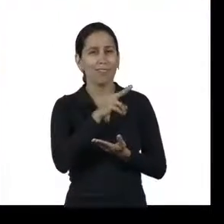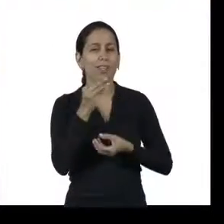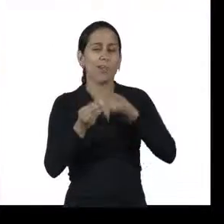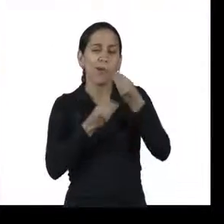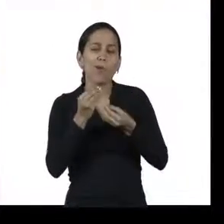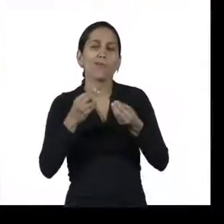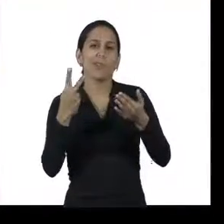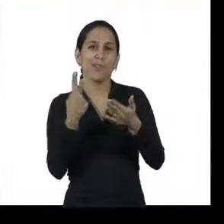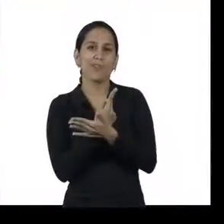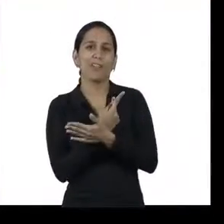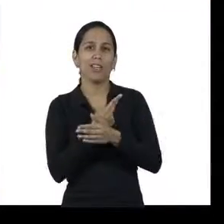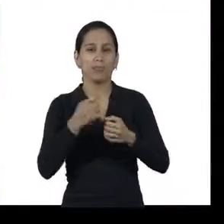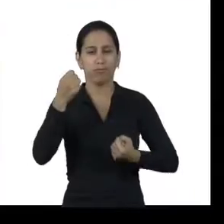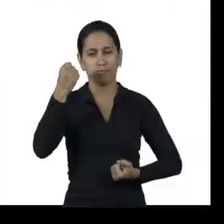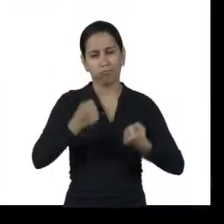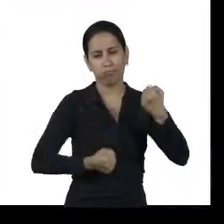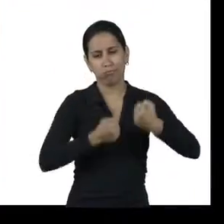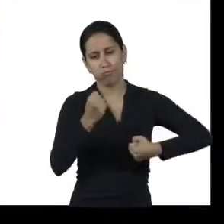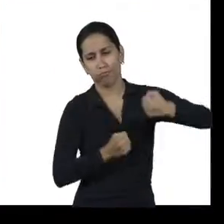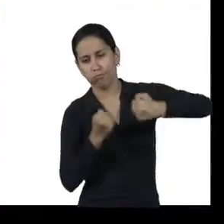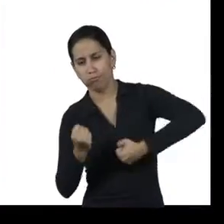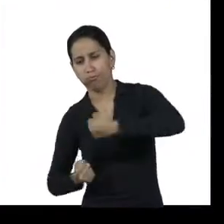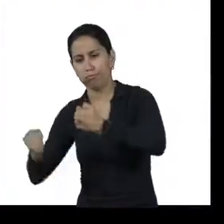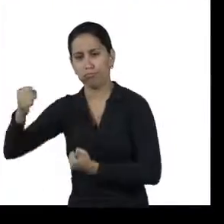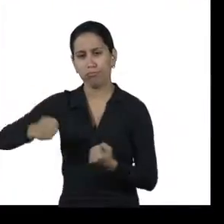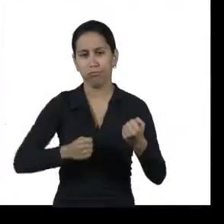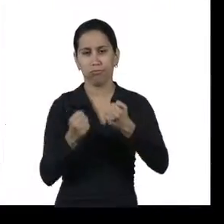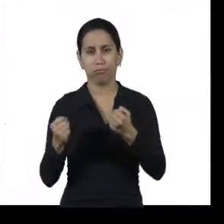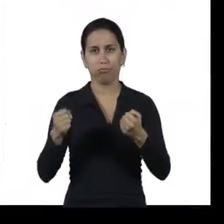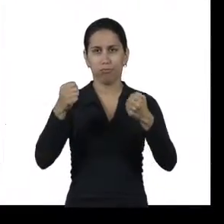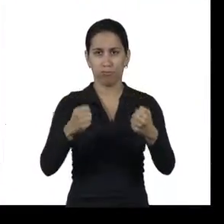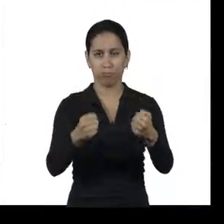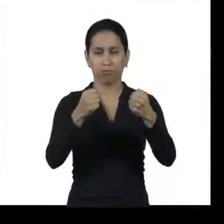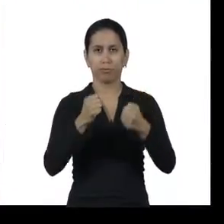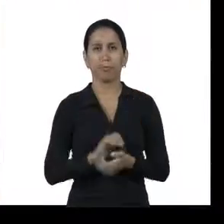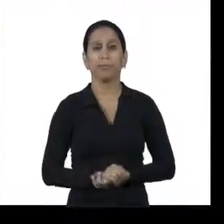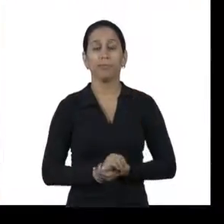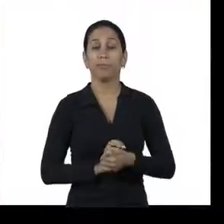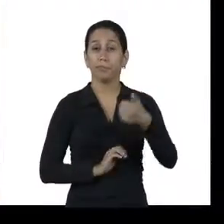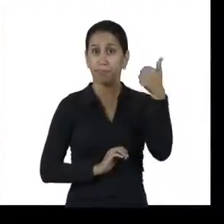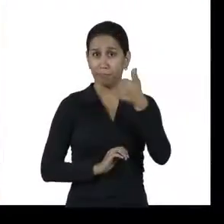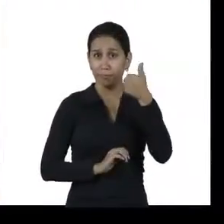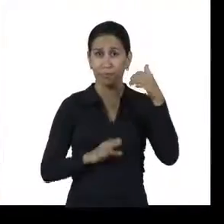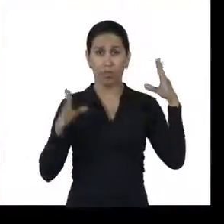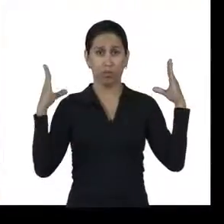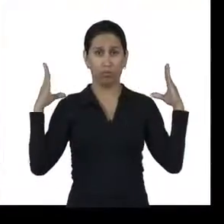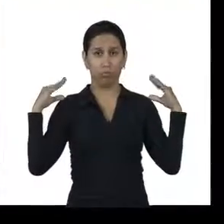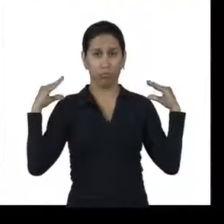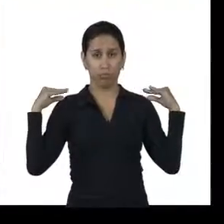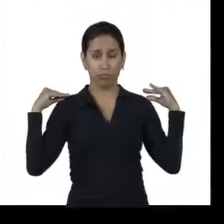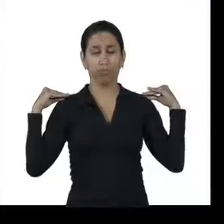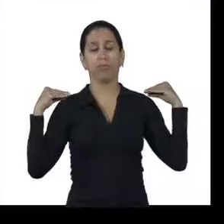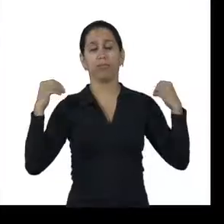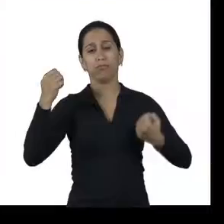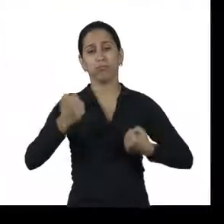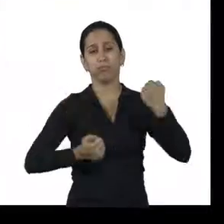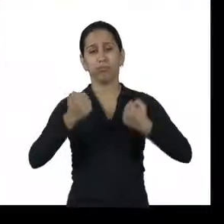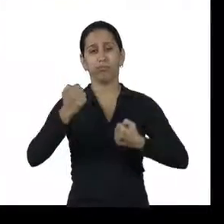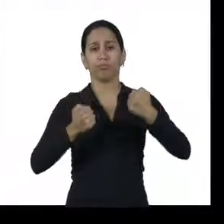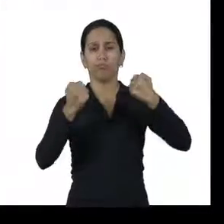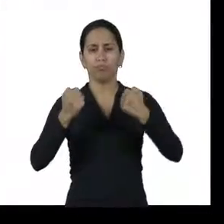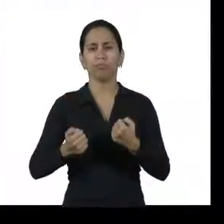veículo no pátio de operações. Primeiro, o condutor do veículo se aproxima do pátio e solicita pelo